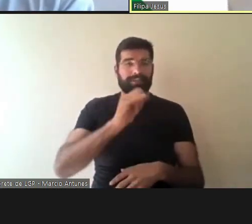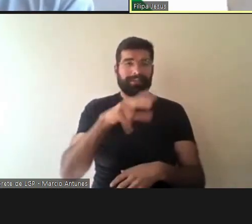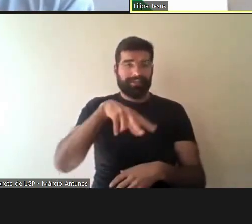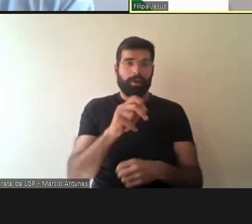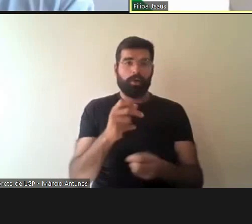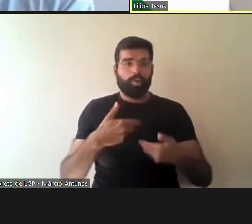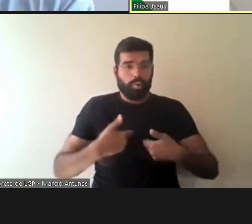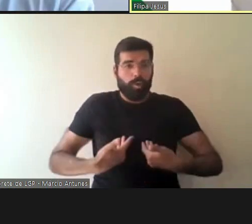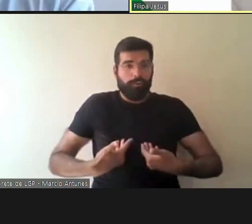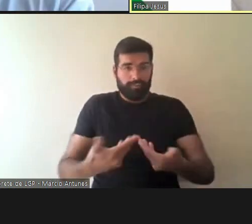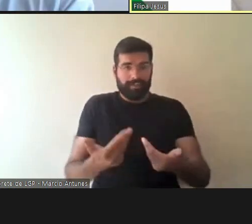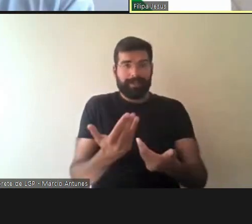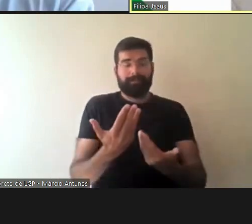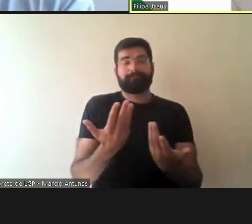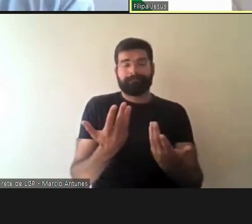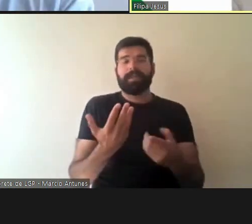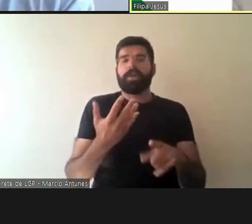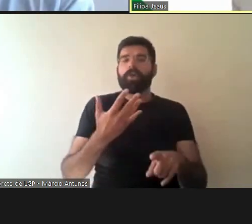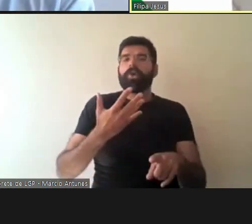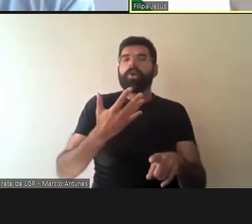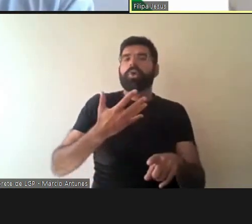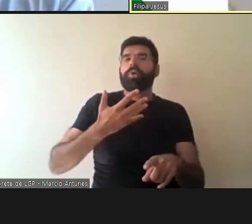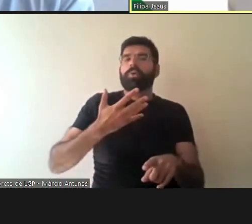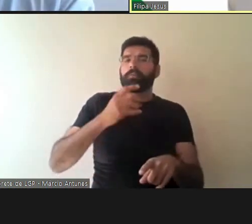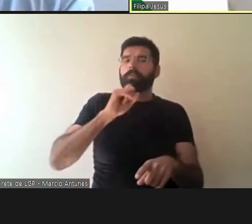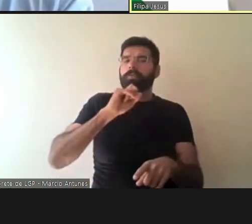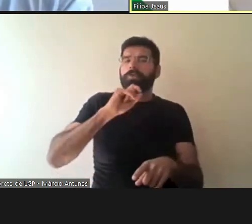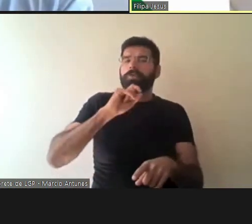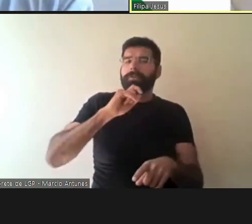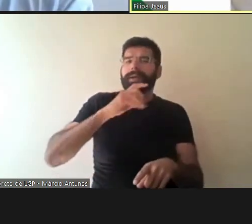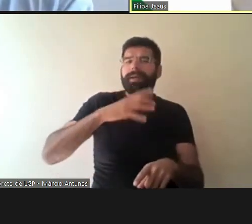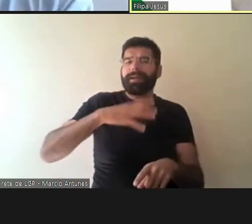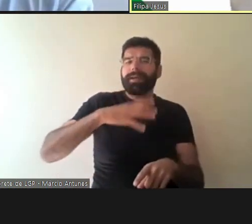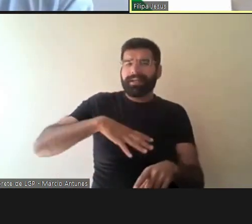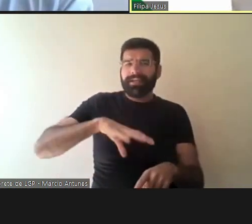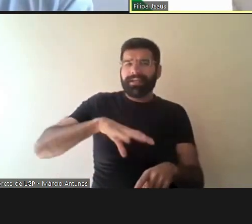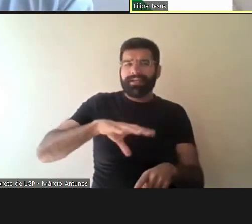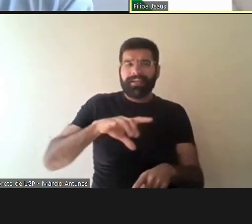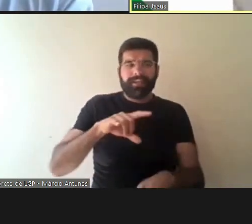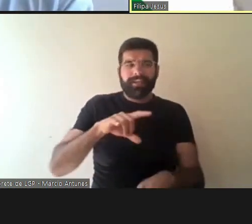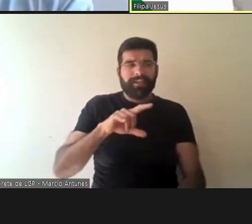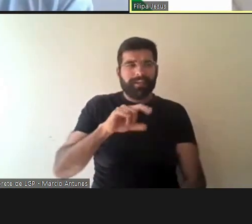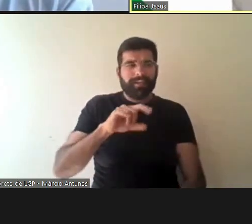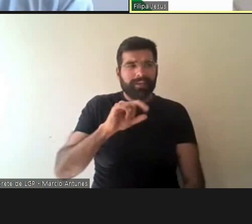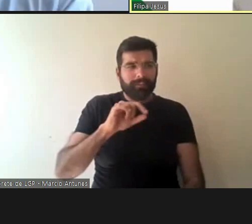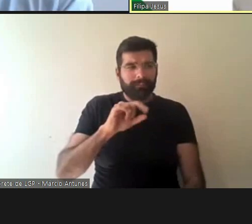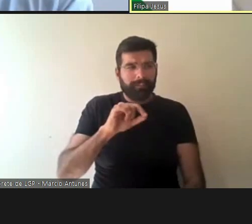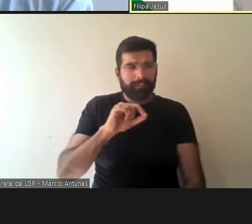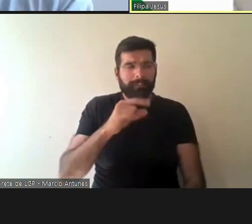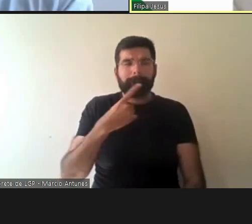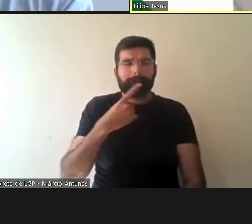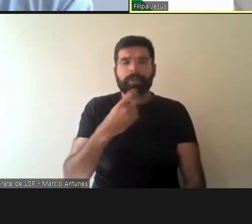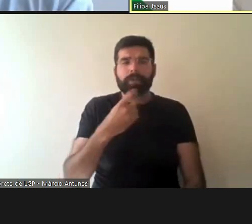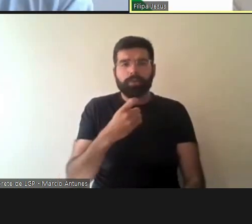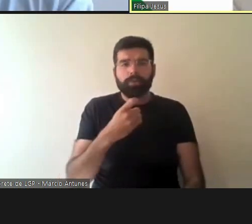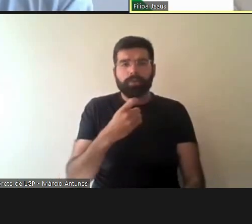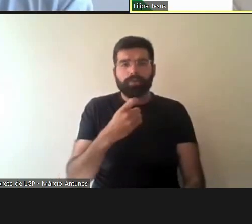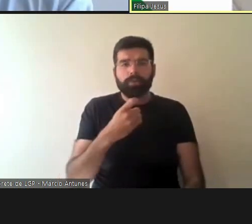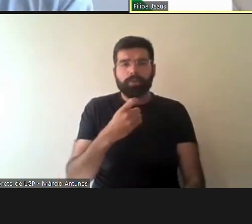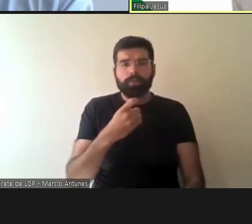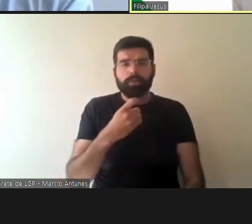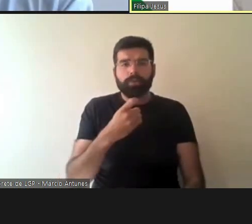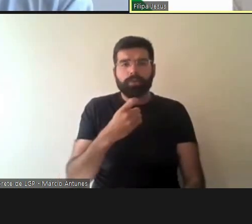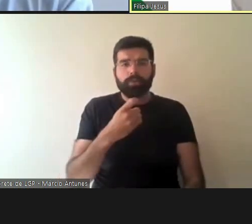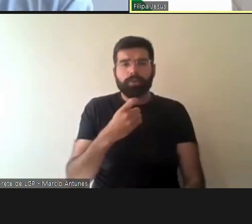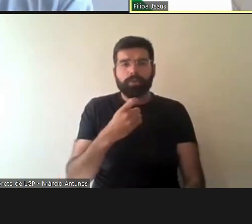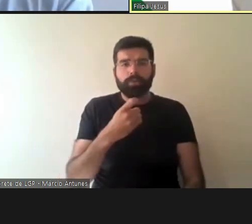fez à ANCAP. Eu, se calhar, para tentar responder muito rapidamente à questão, que também não ocupar muito tempo, ia fazer só um enquadramento do programa Qualifica AP,